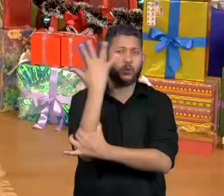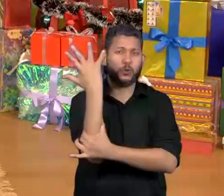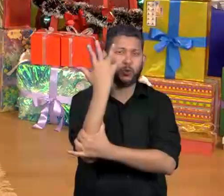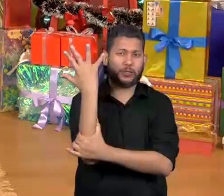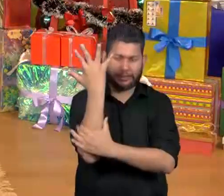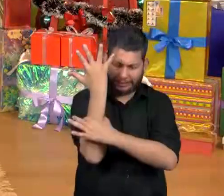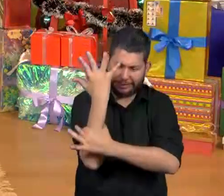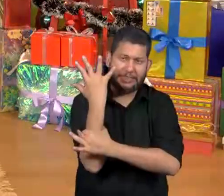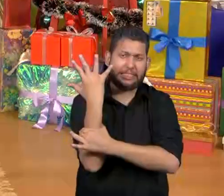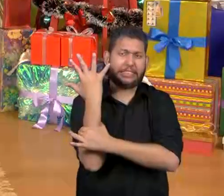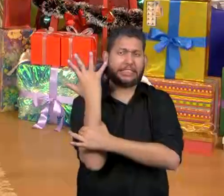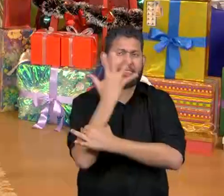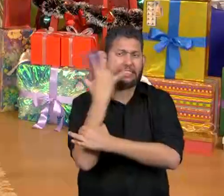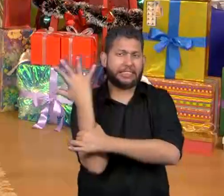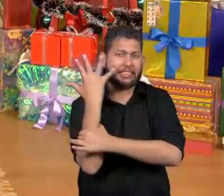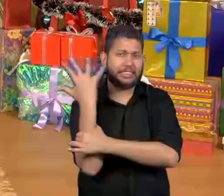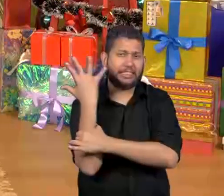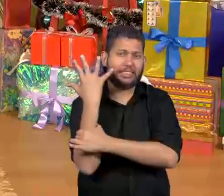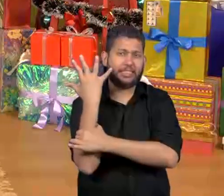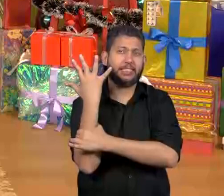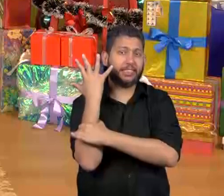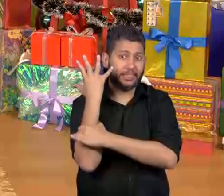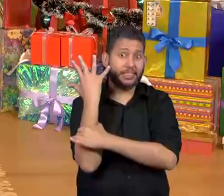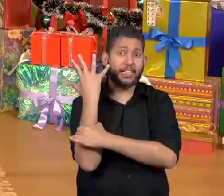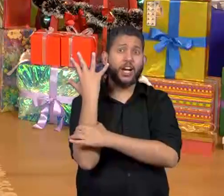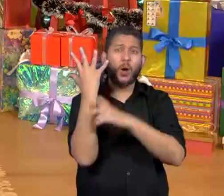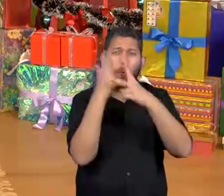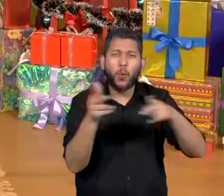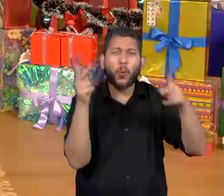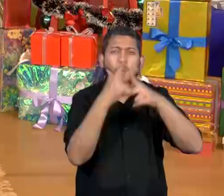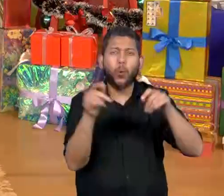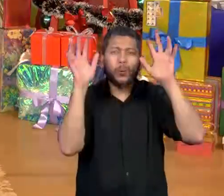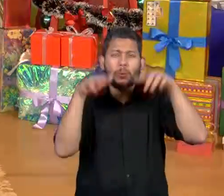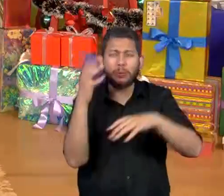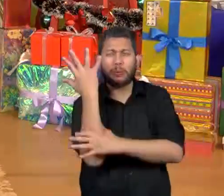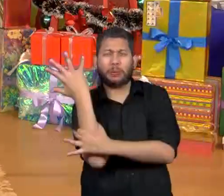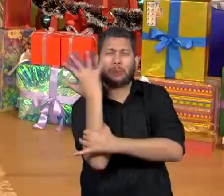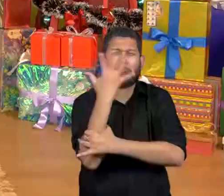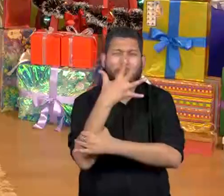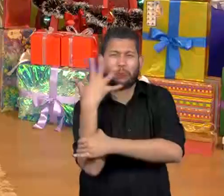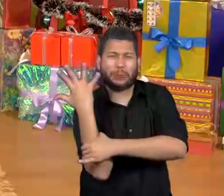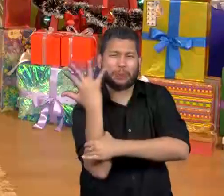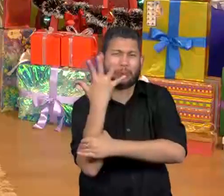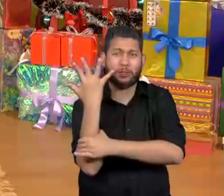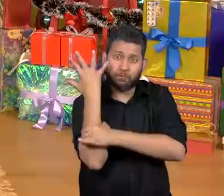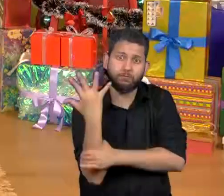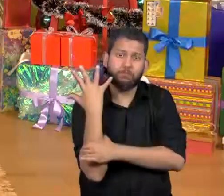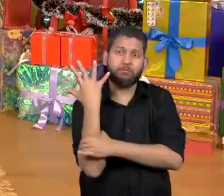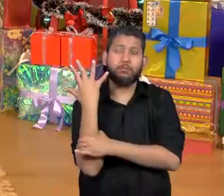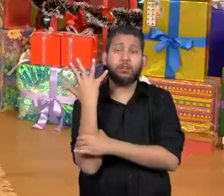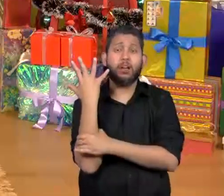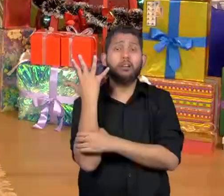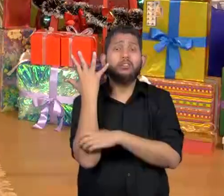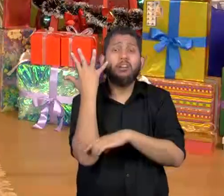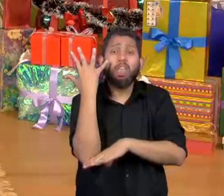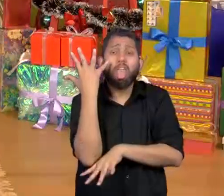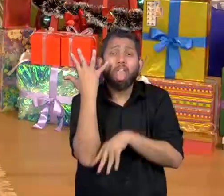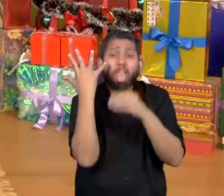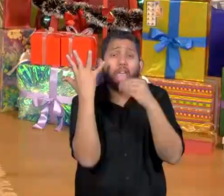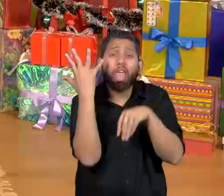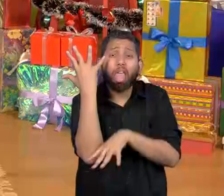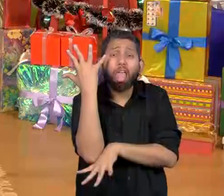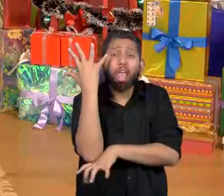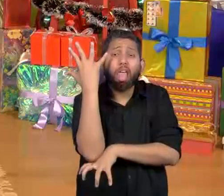ancorar, sustentar os vegetais. Uhum. Então, olha só, pessoal, uma das funções aí é justamente